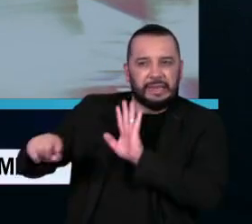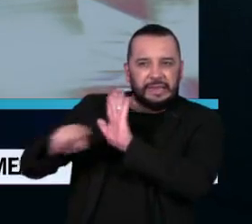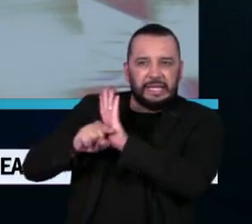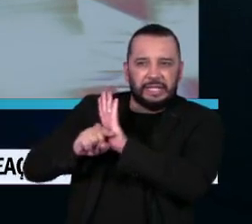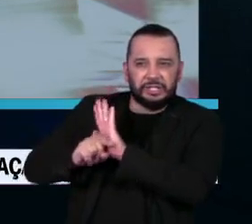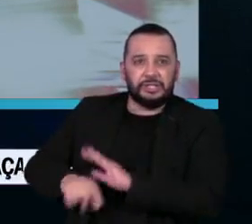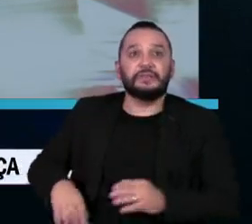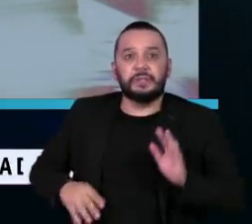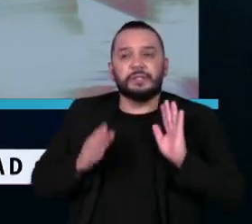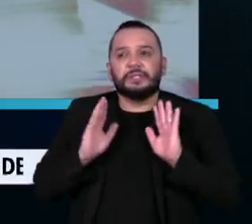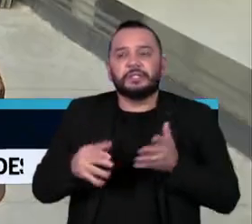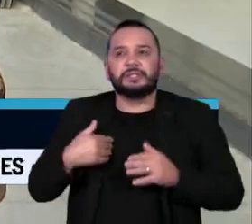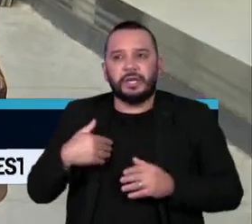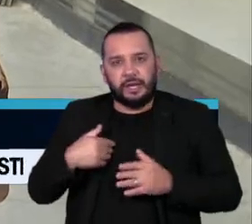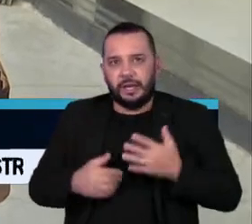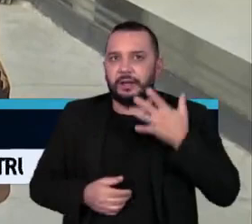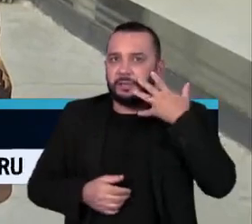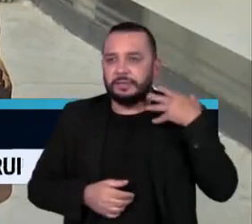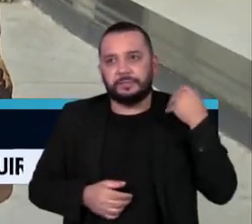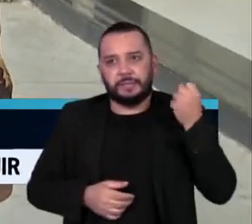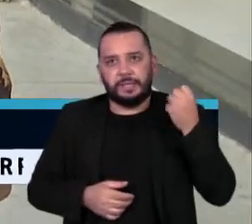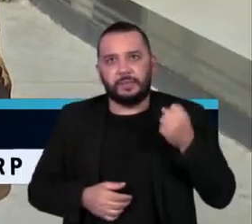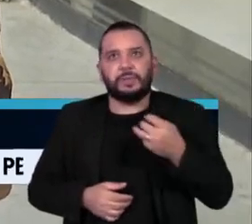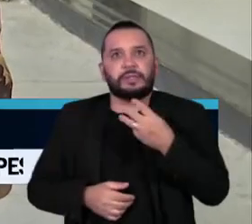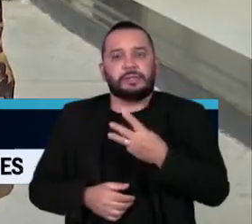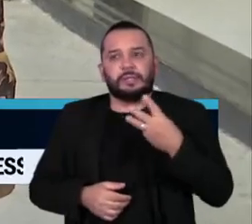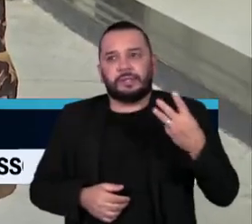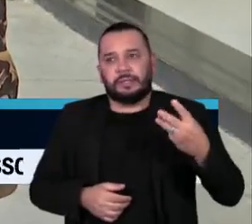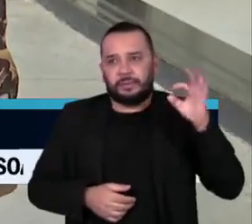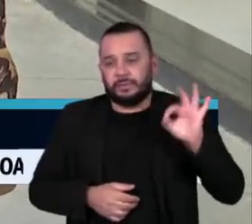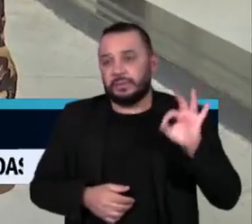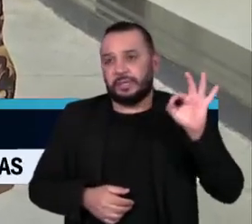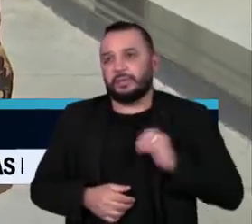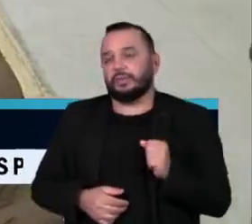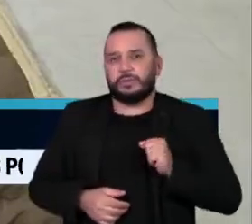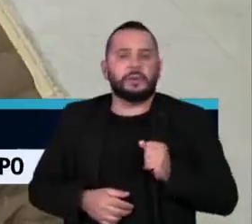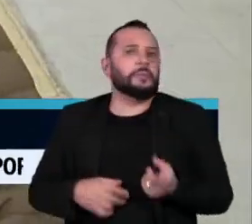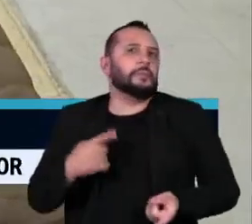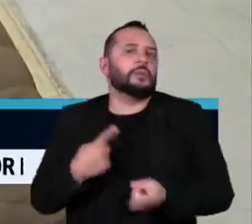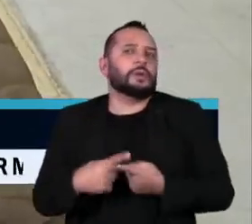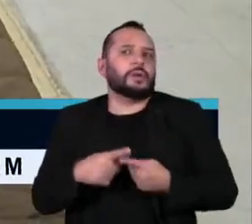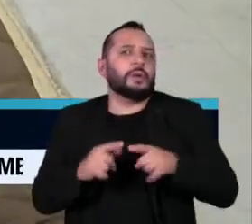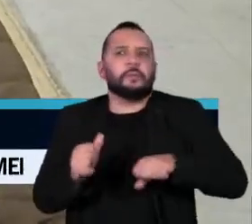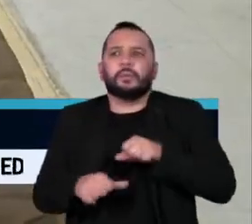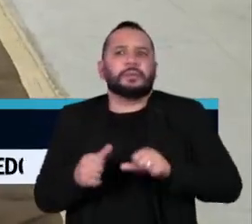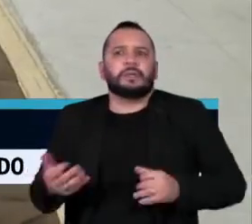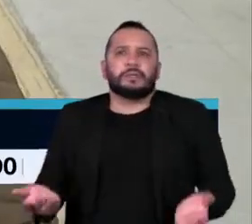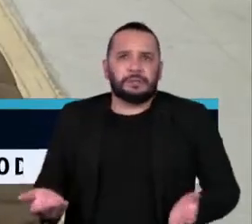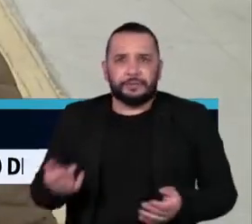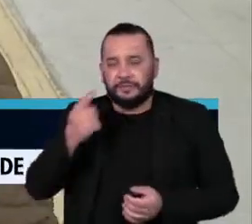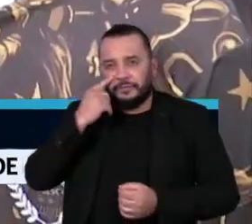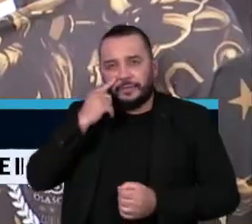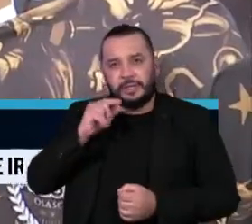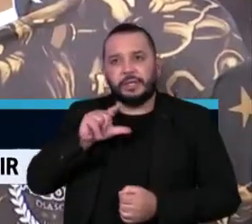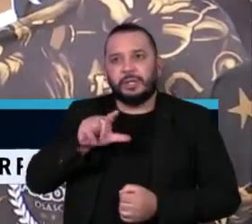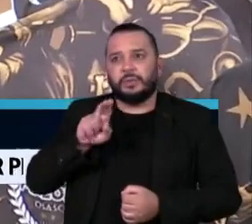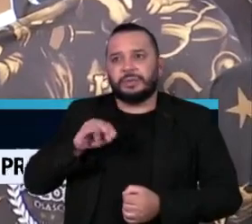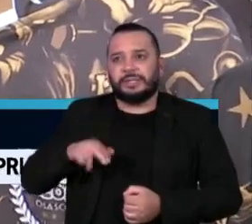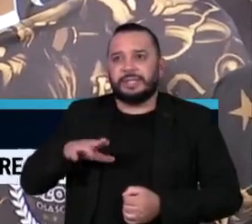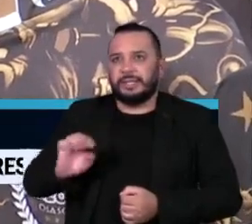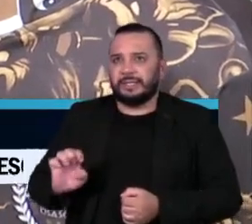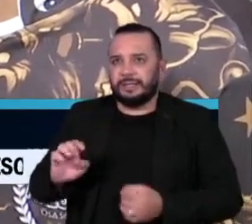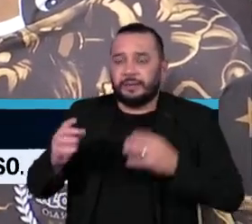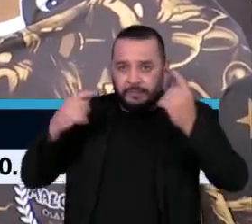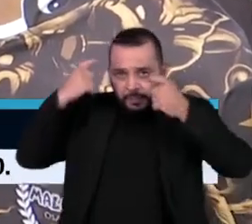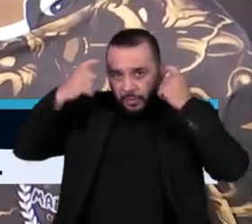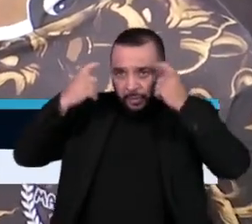para 33%. Para entender o porquê dessa mudança, vamos ao encontro de Luciene. Preocupada